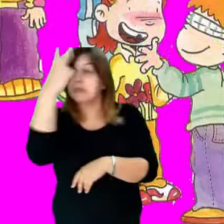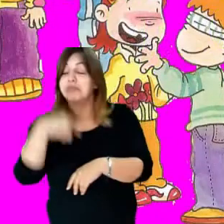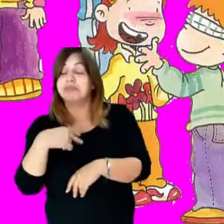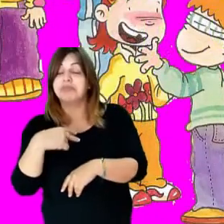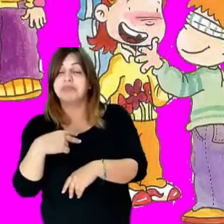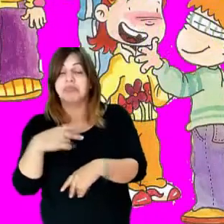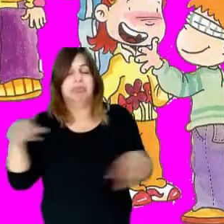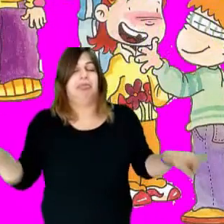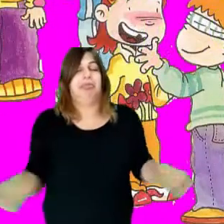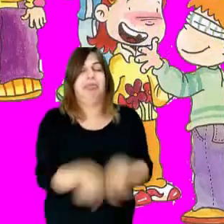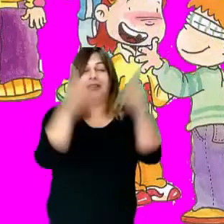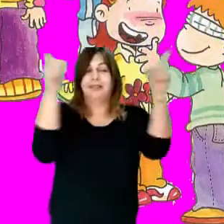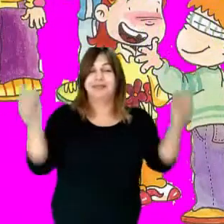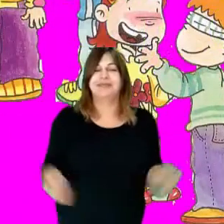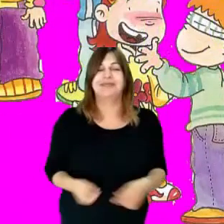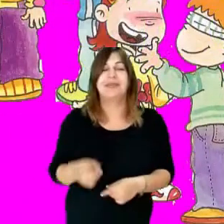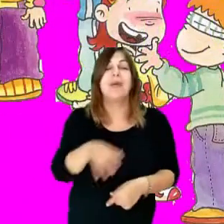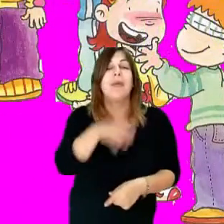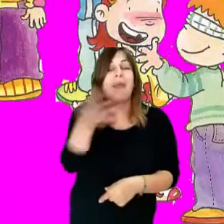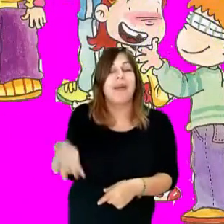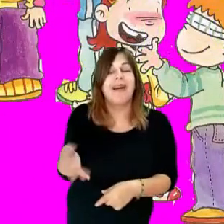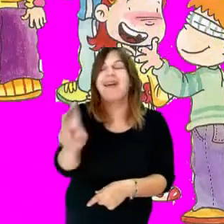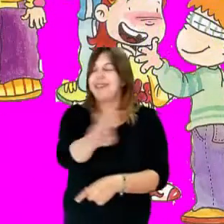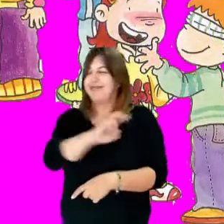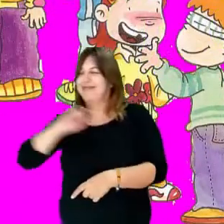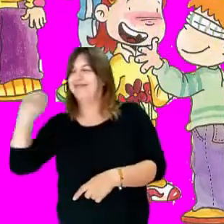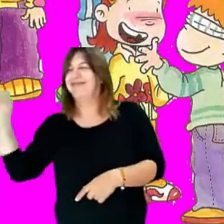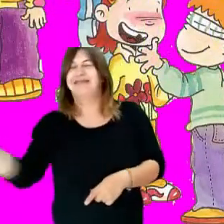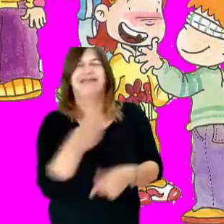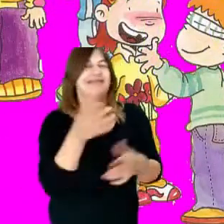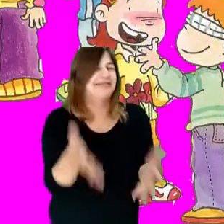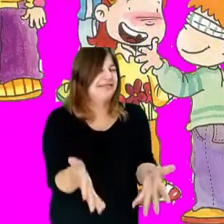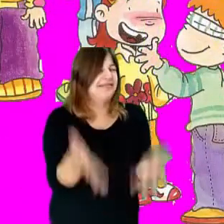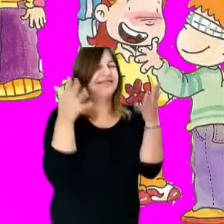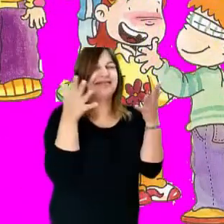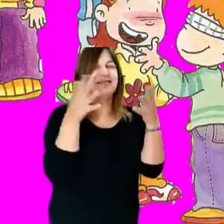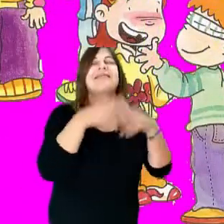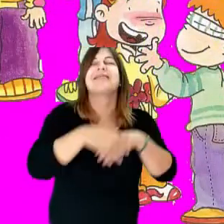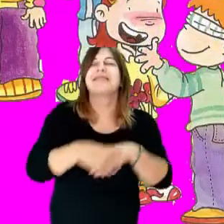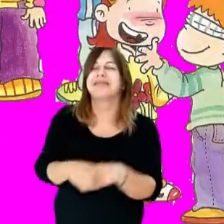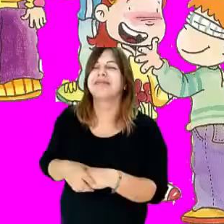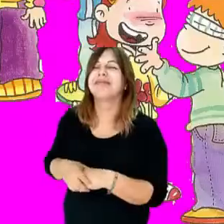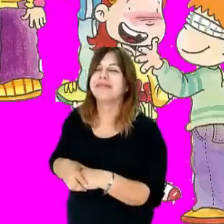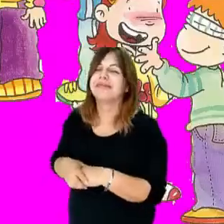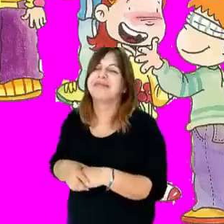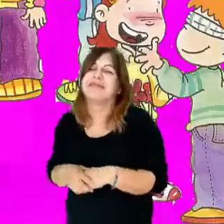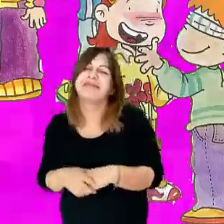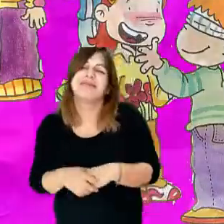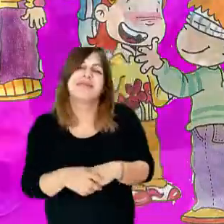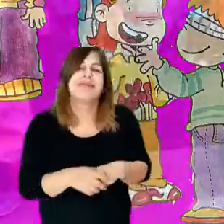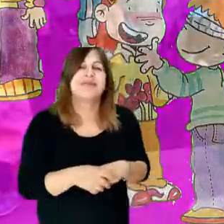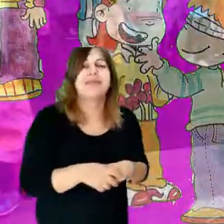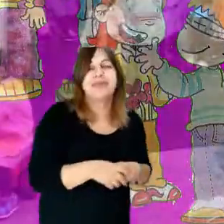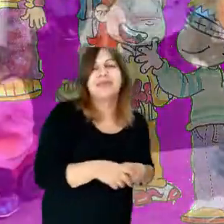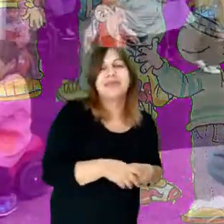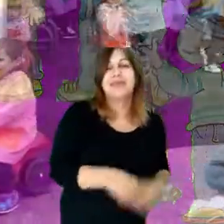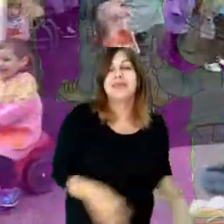non vexas, non é a condición. A diversidade mora nos